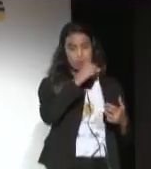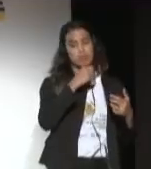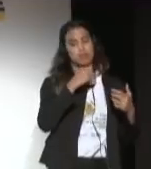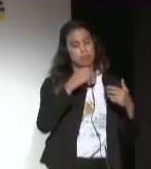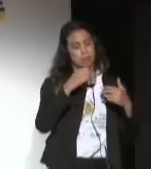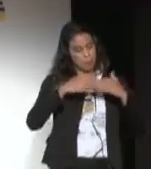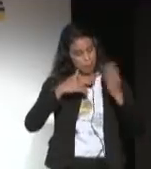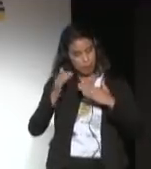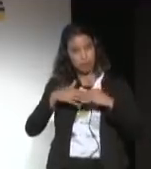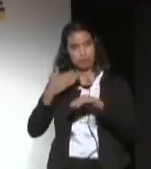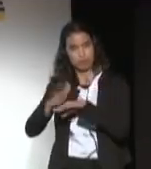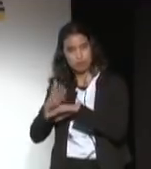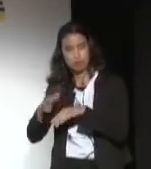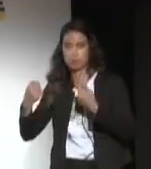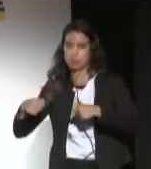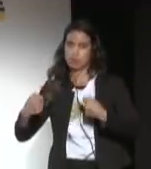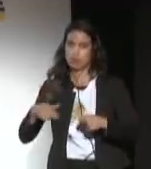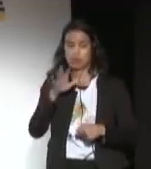de professores.